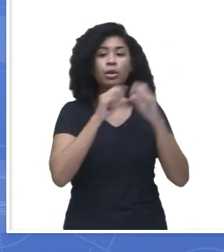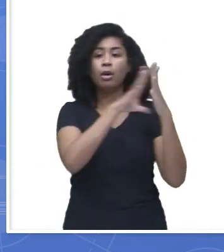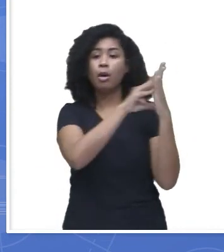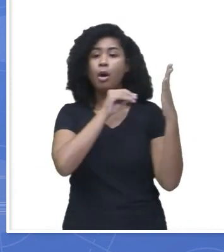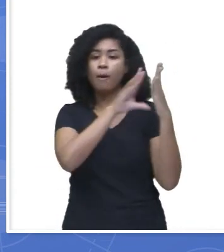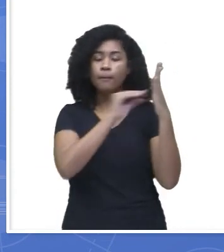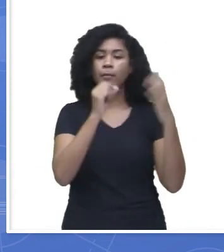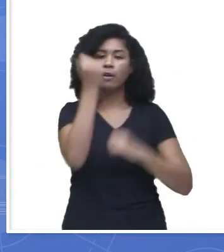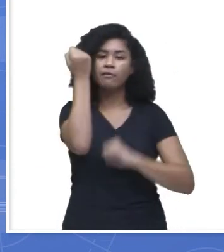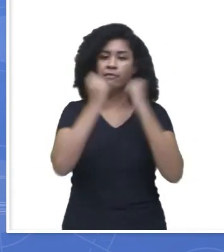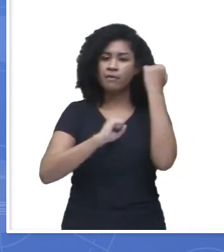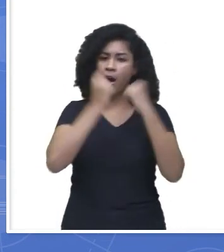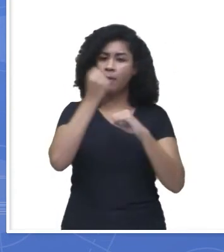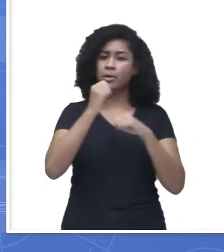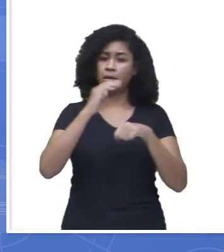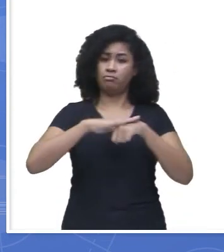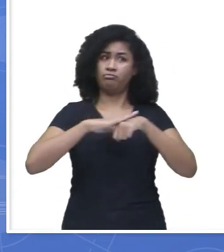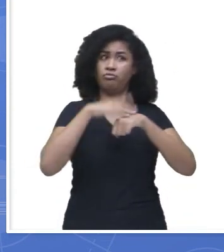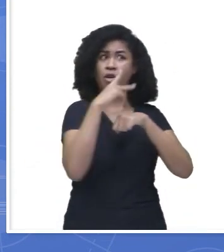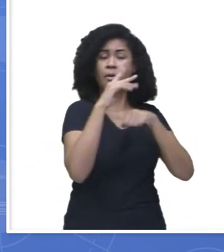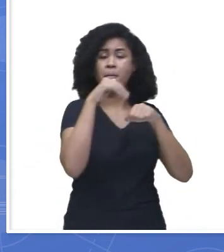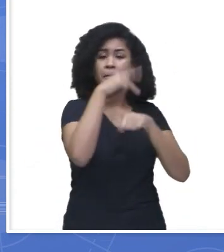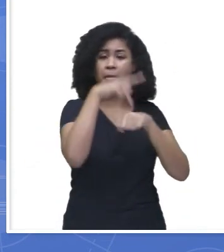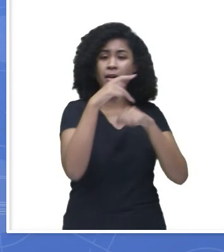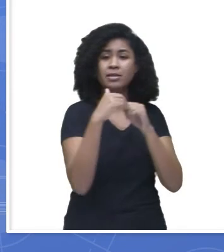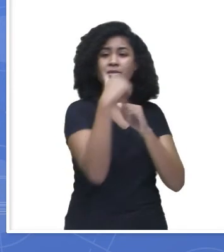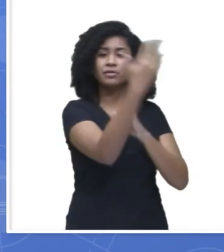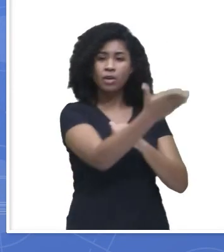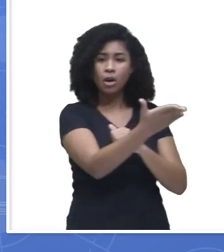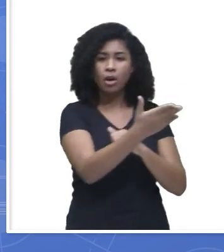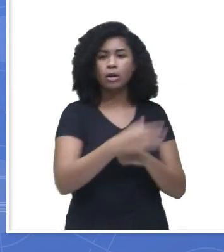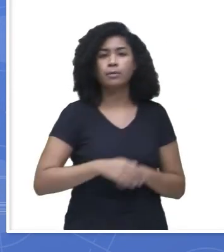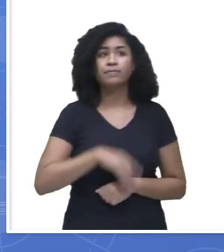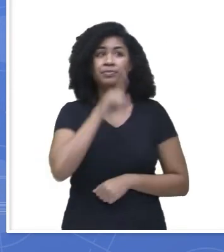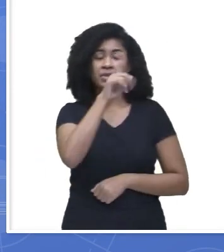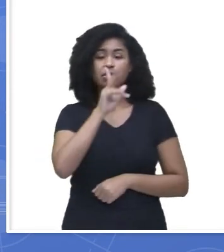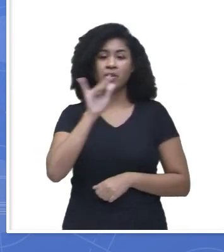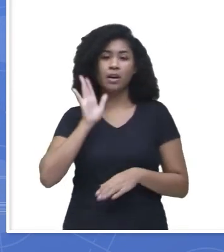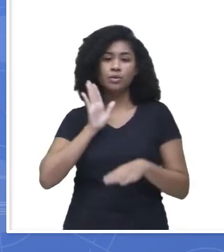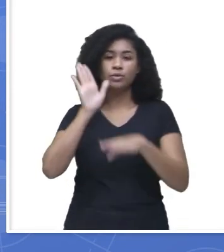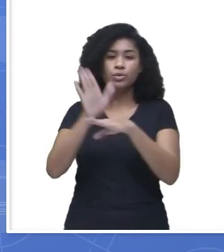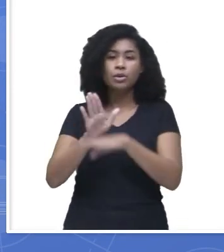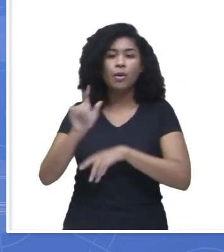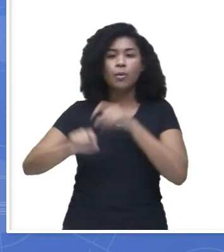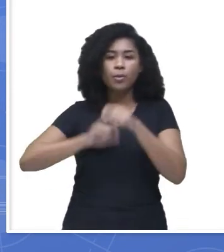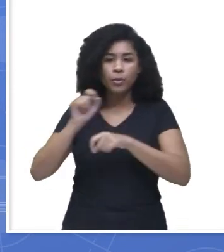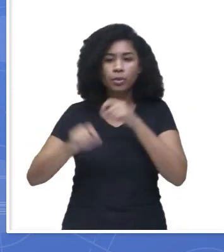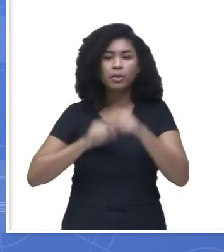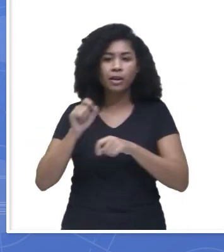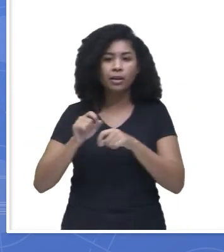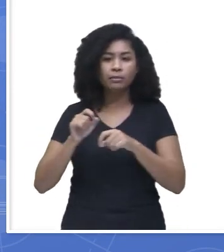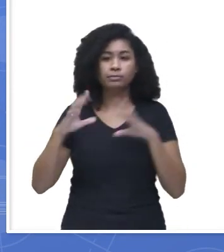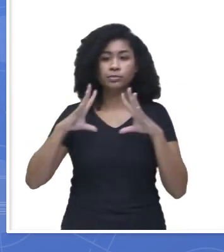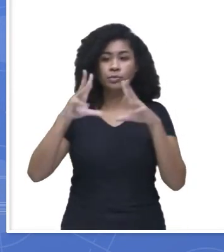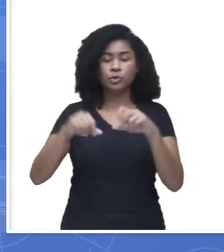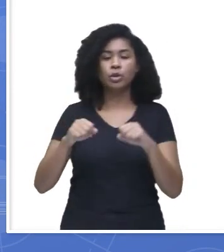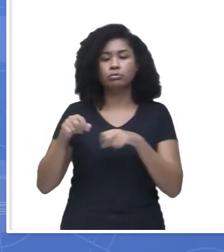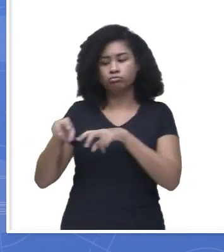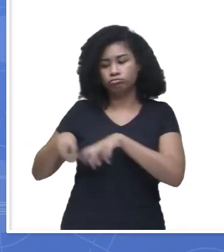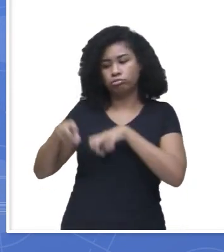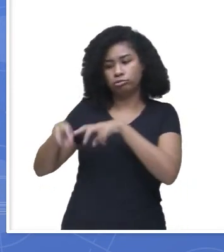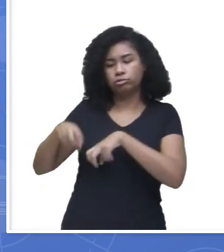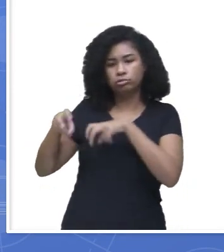Não só os camponeses, não só aqueles operários na fábrica, mas também a burguesia local. Porque se ele